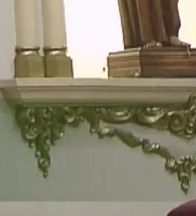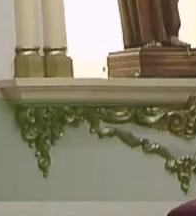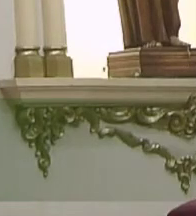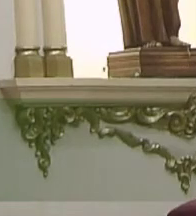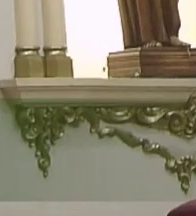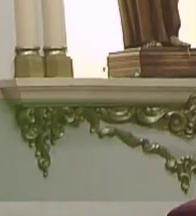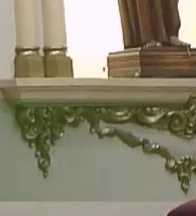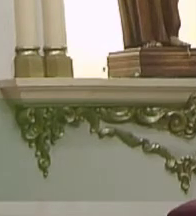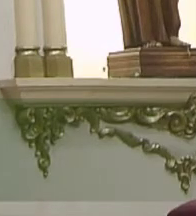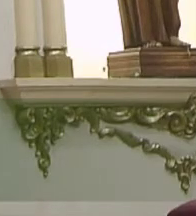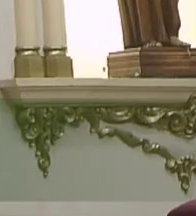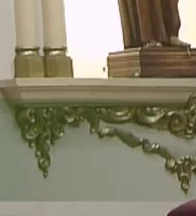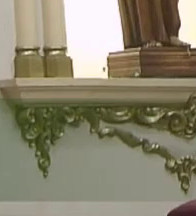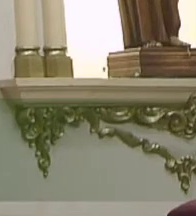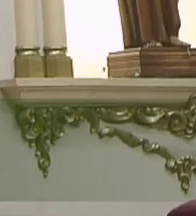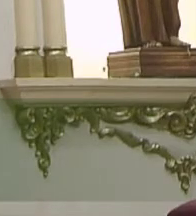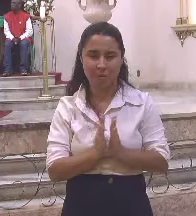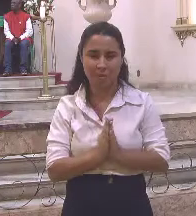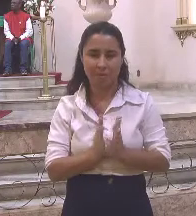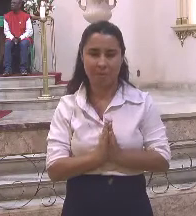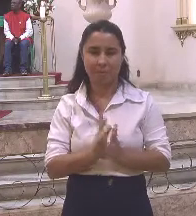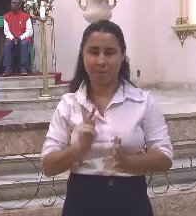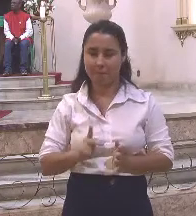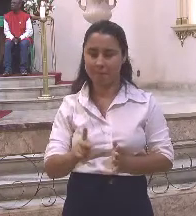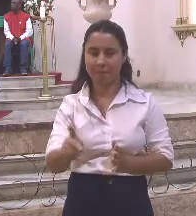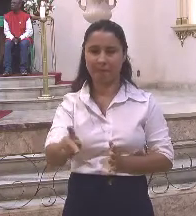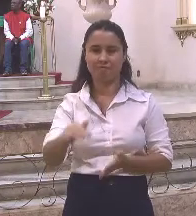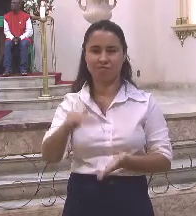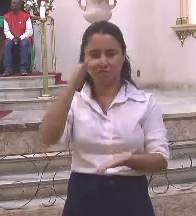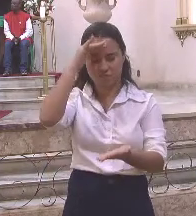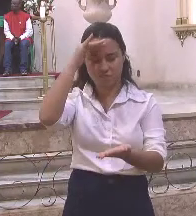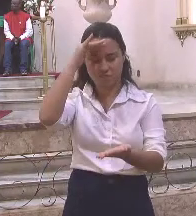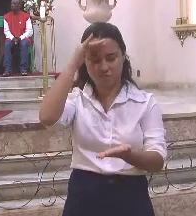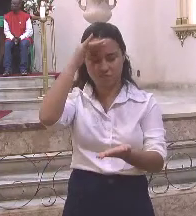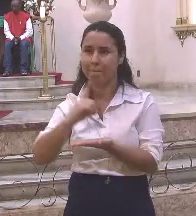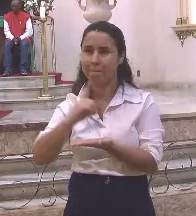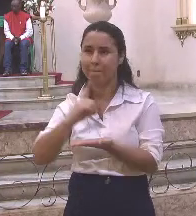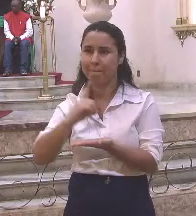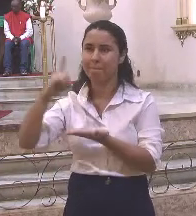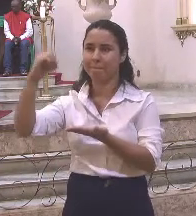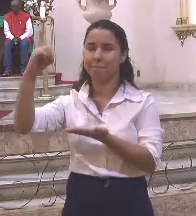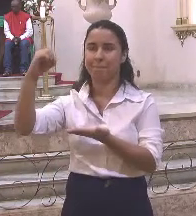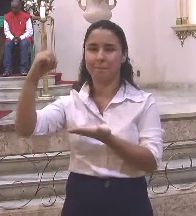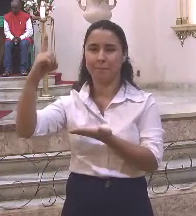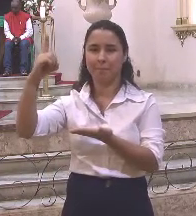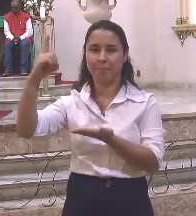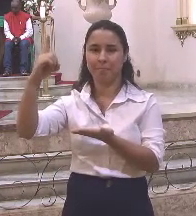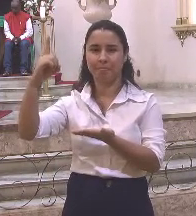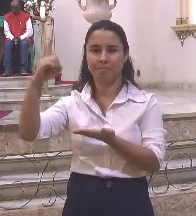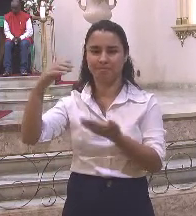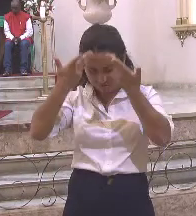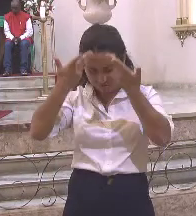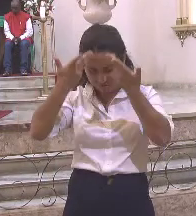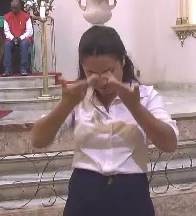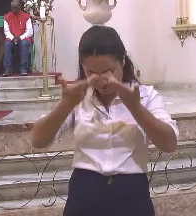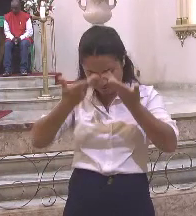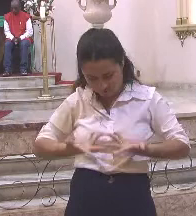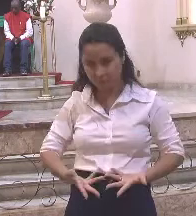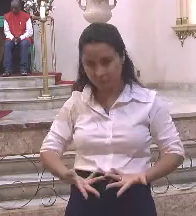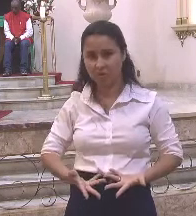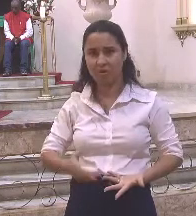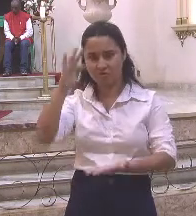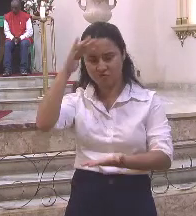Precisamos rezar, confiando em Deus, abandonando-nos em seu amor, em